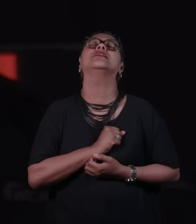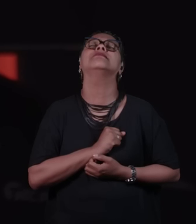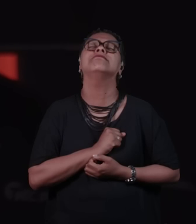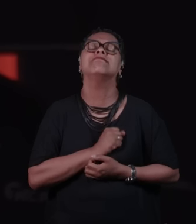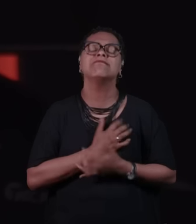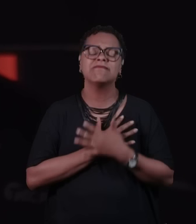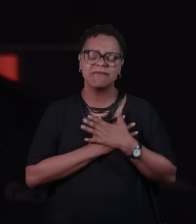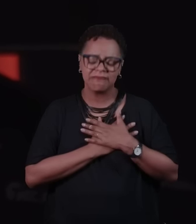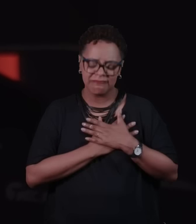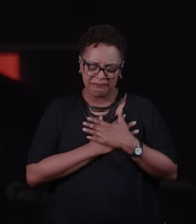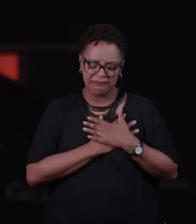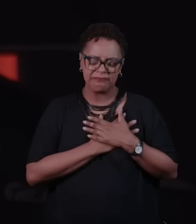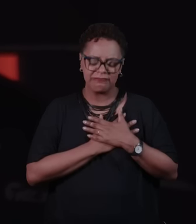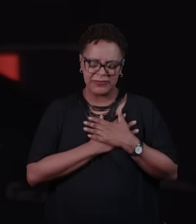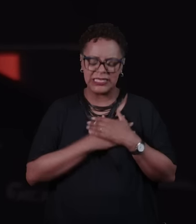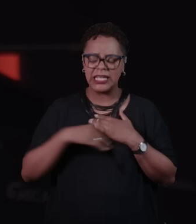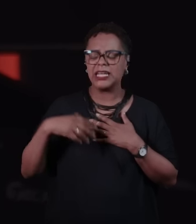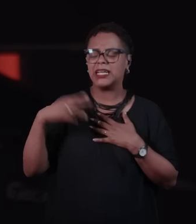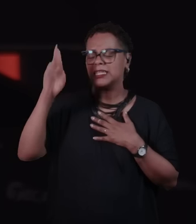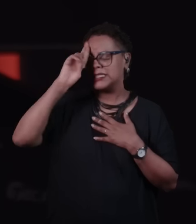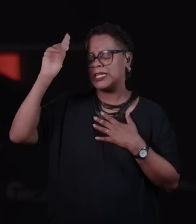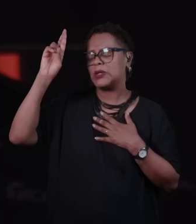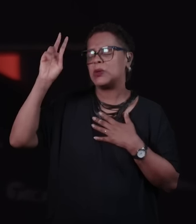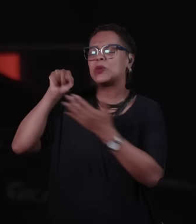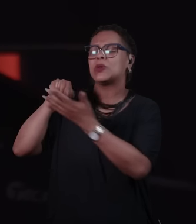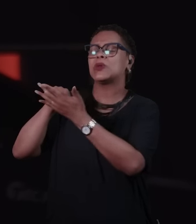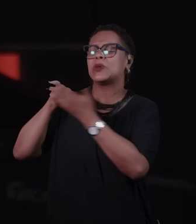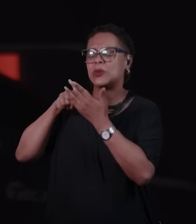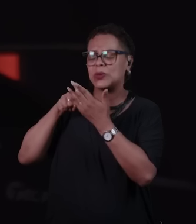O Senhor pode nos fazer lembrar